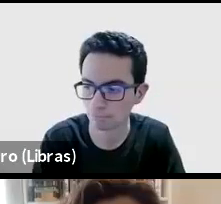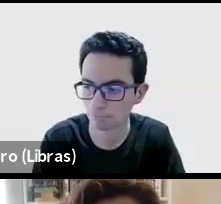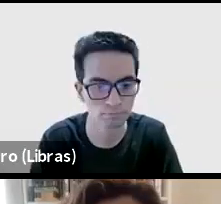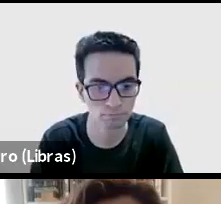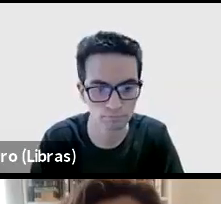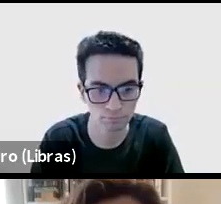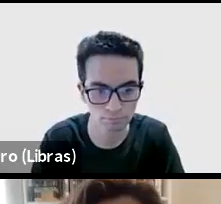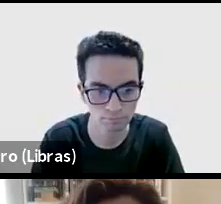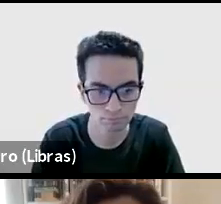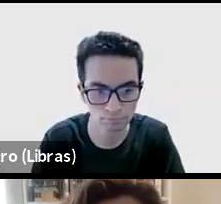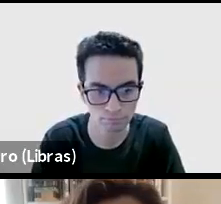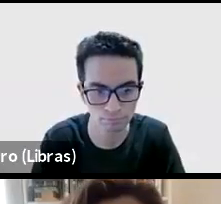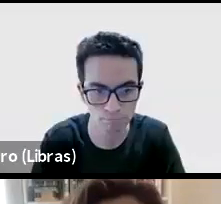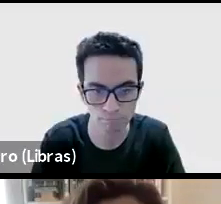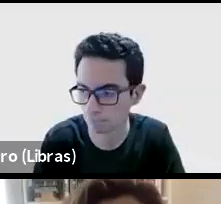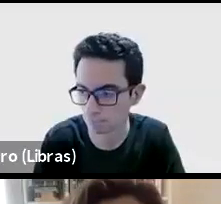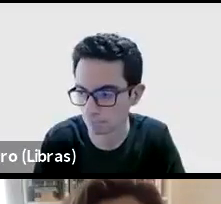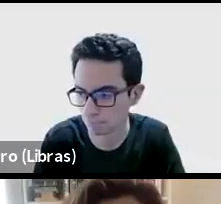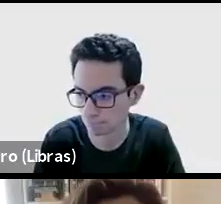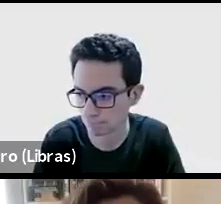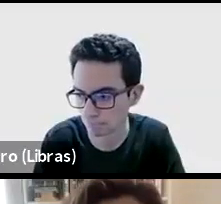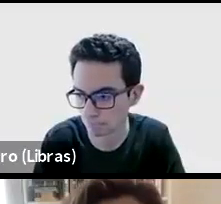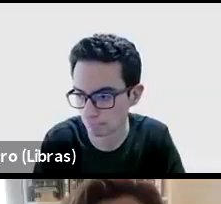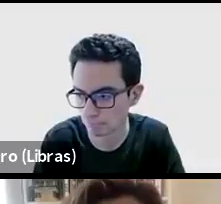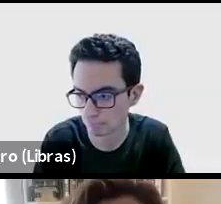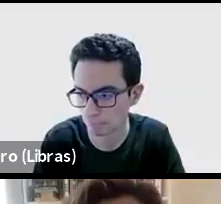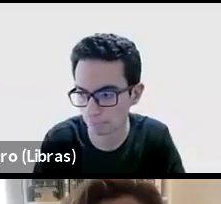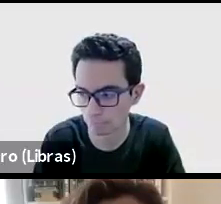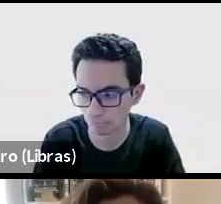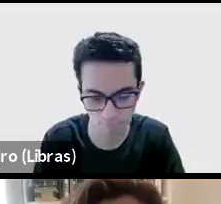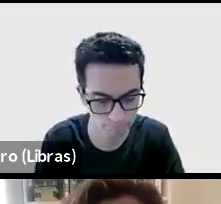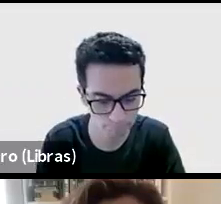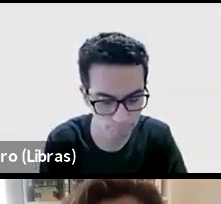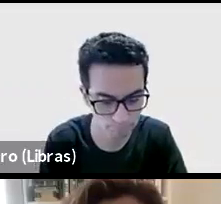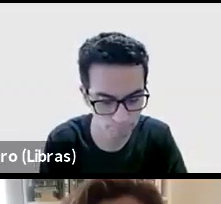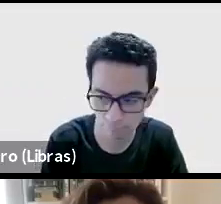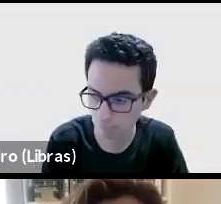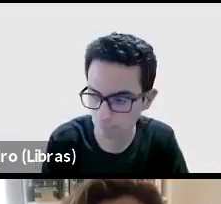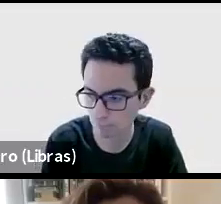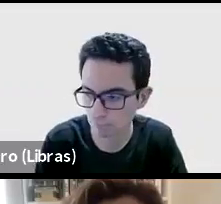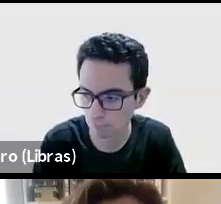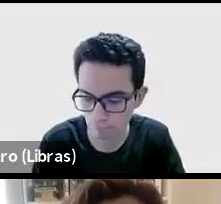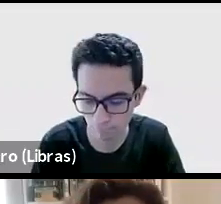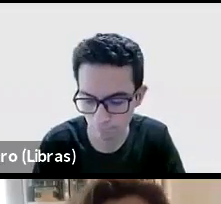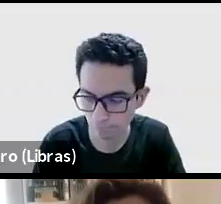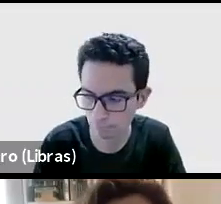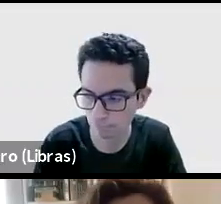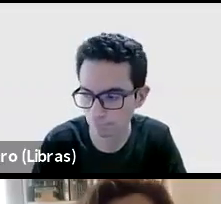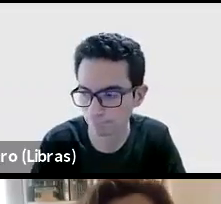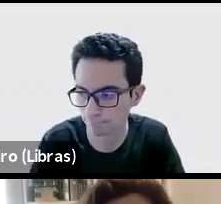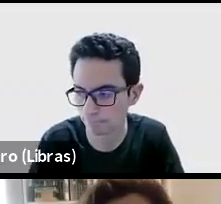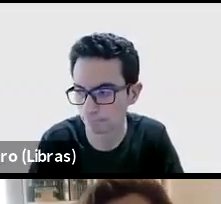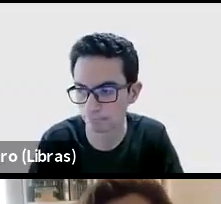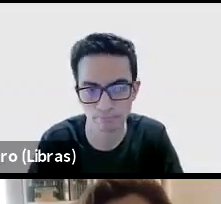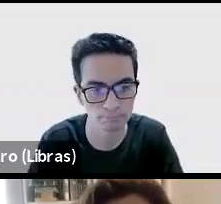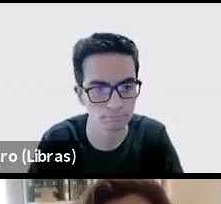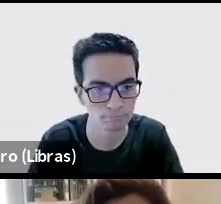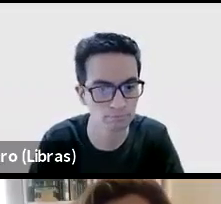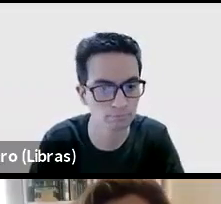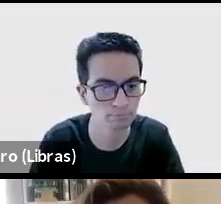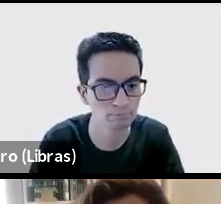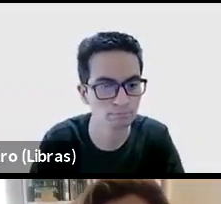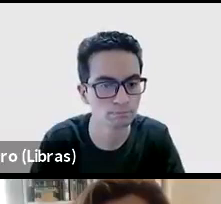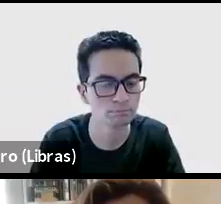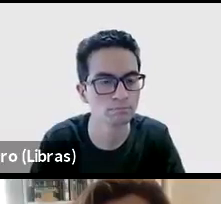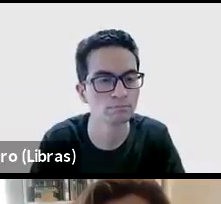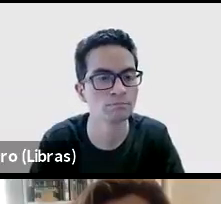É verdade. Bom, boa tarde, pessoal. Nós estamos agora aqui reunidos para